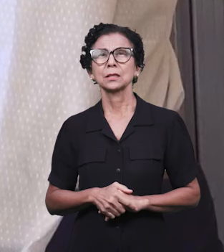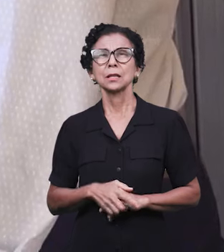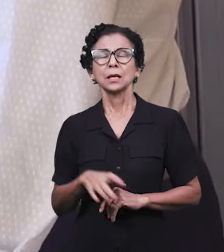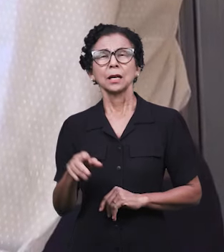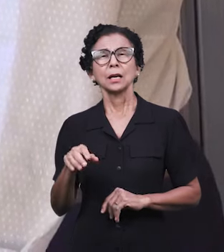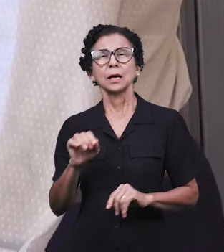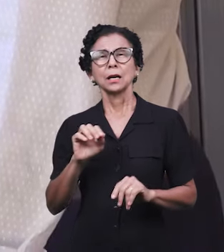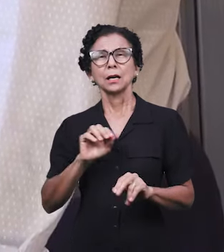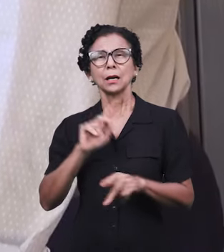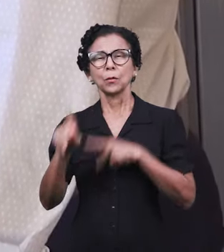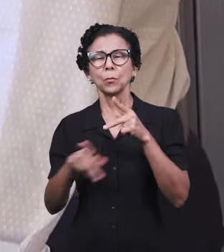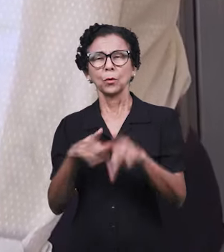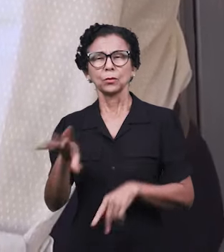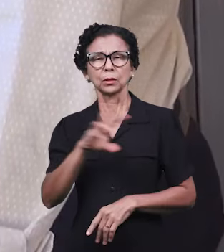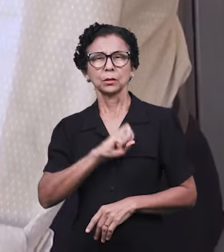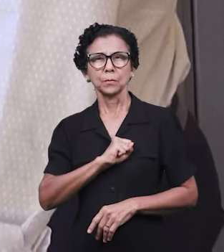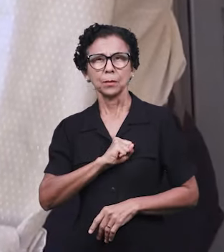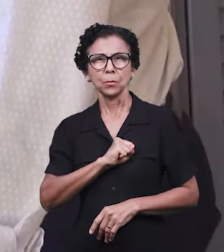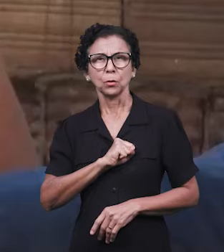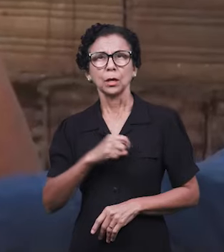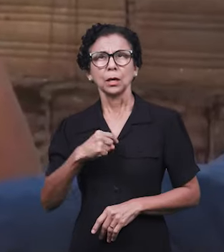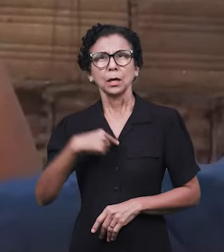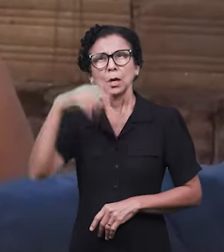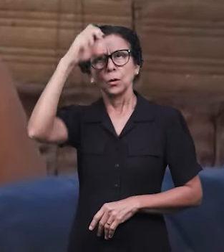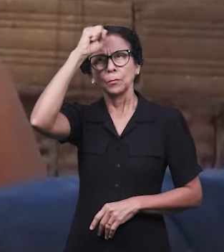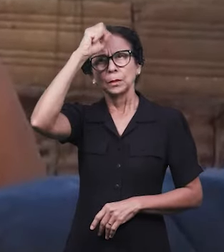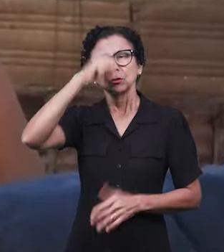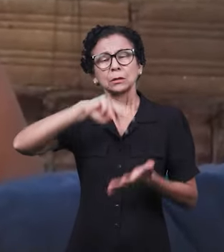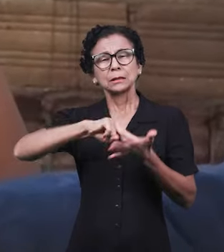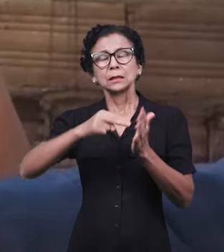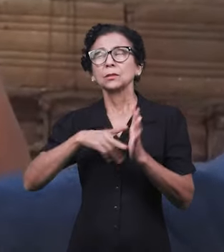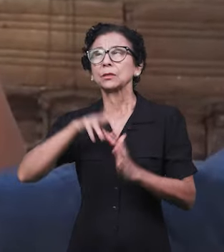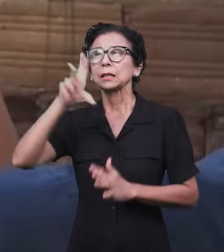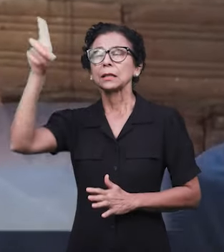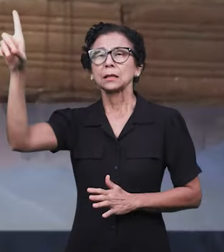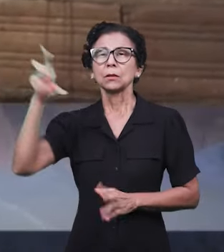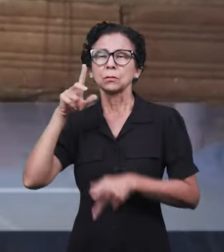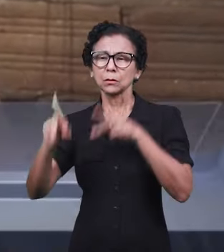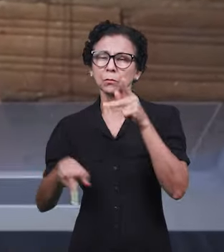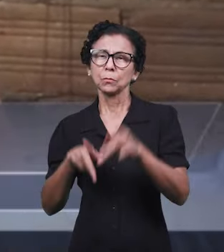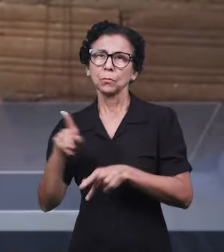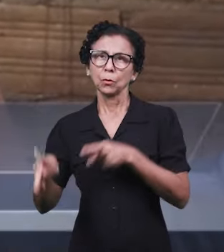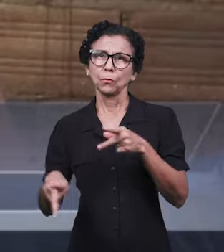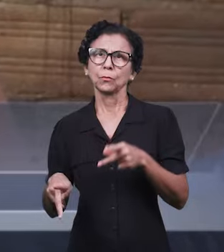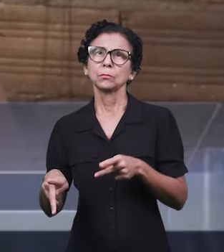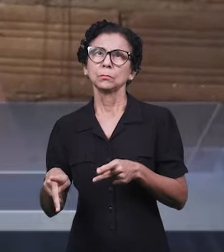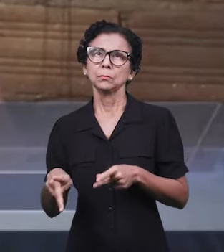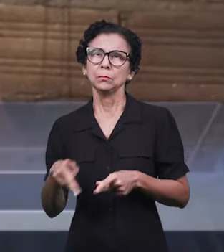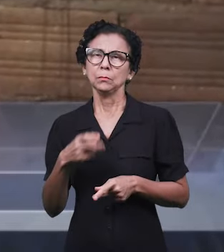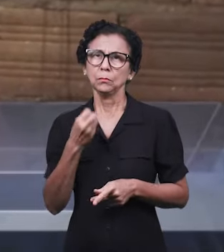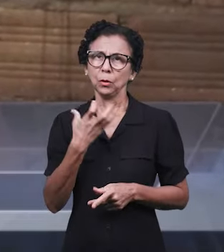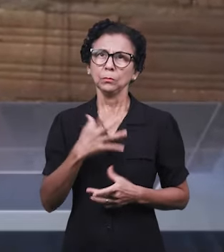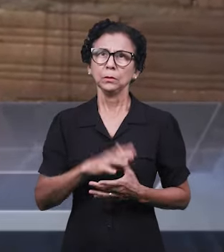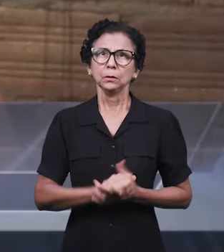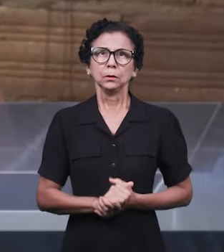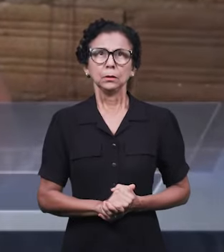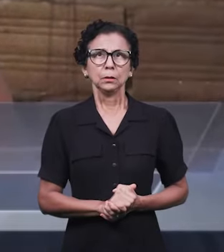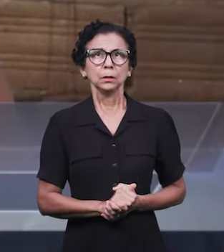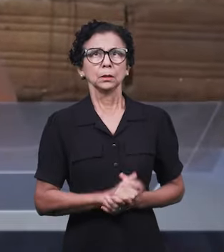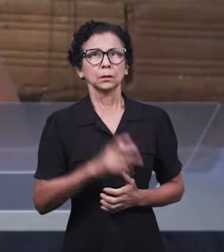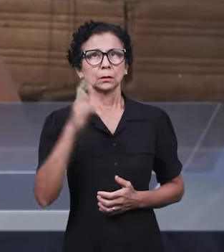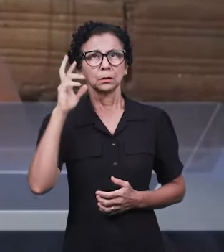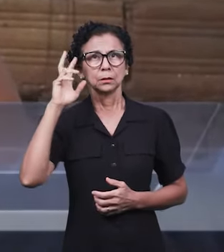seguirem acreditando. Me sinto maravilhada e agradecida muito ao Senhor e à equipe da Maranata, que estão